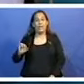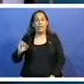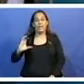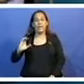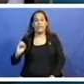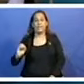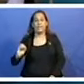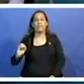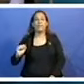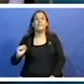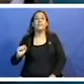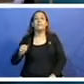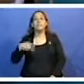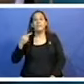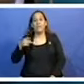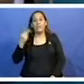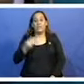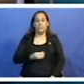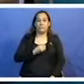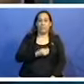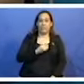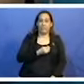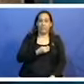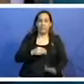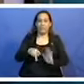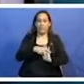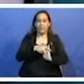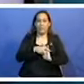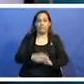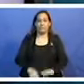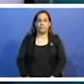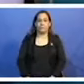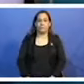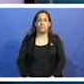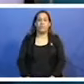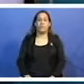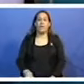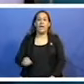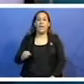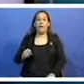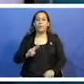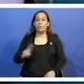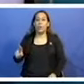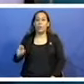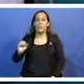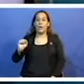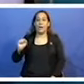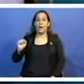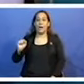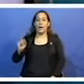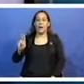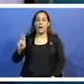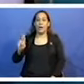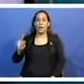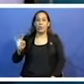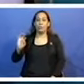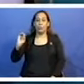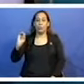Montenegro escrevendo sobre a vida dela. Sabe como que é o nome disso? Olha aí, ó, na segunda linha lá em cima, ó.